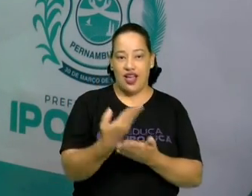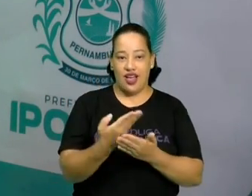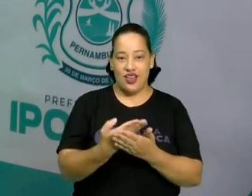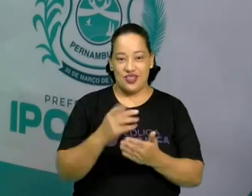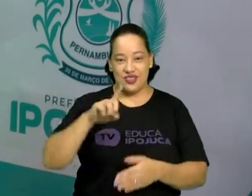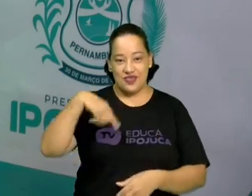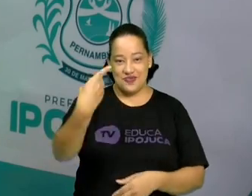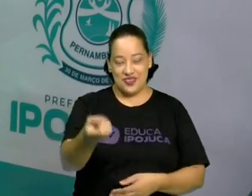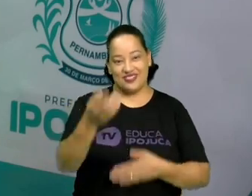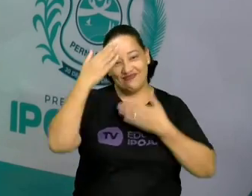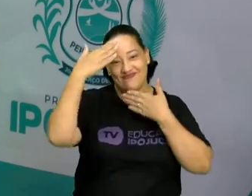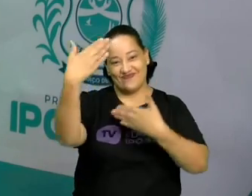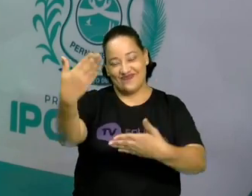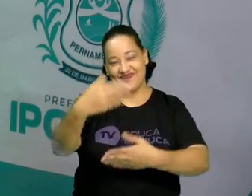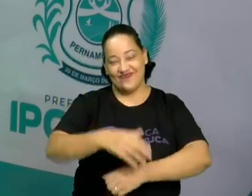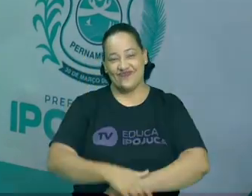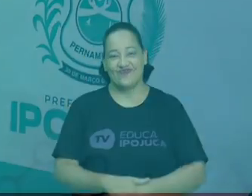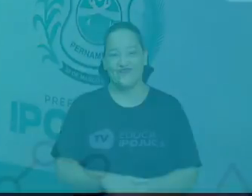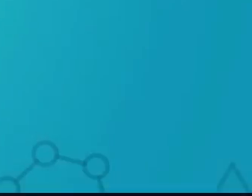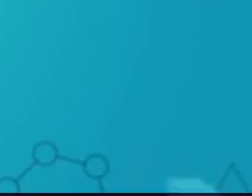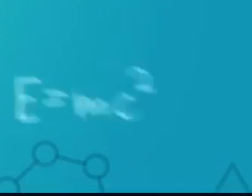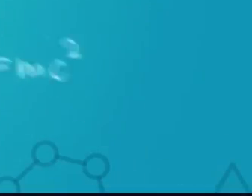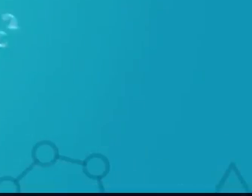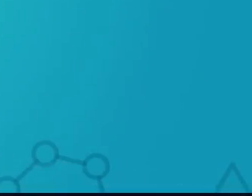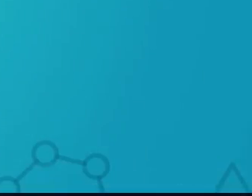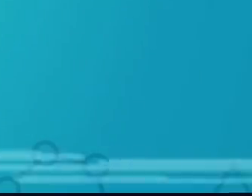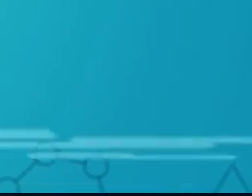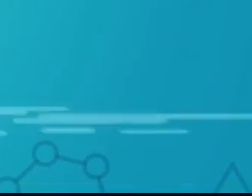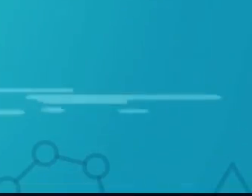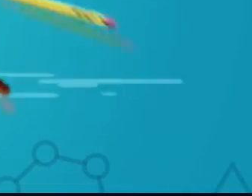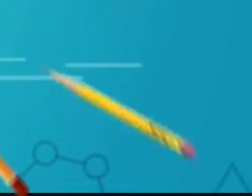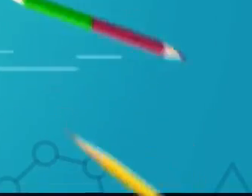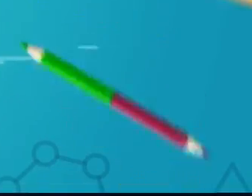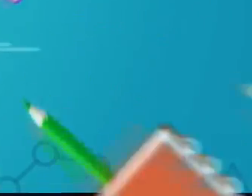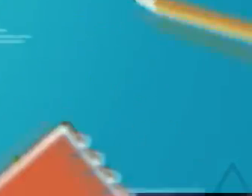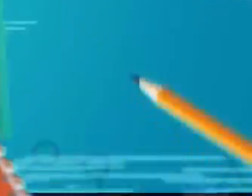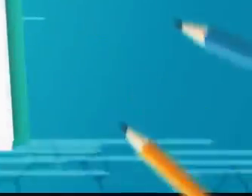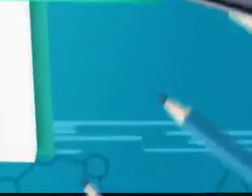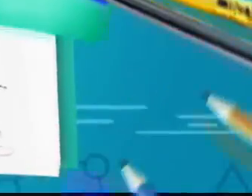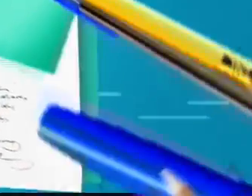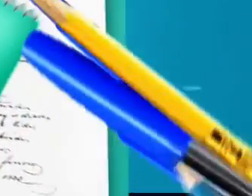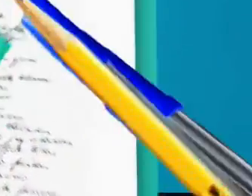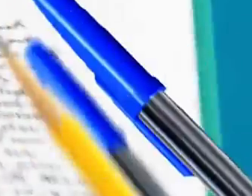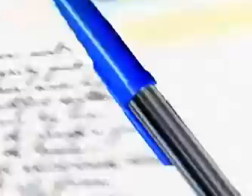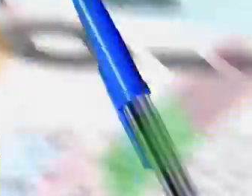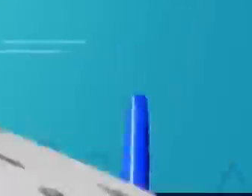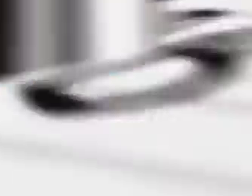aula, grata!